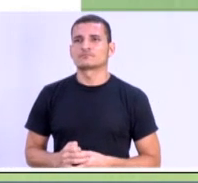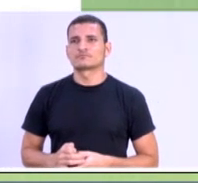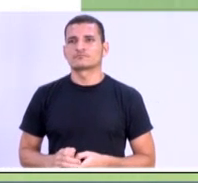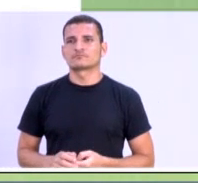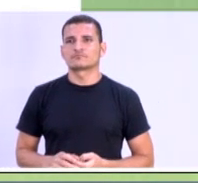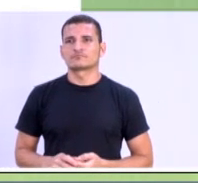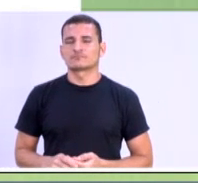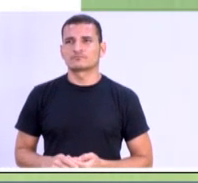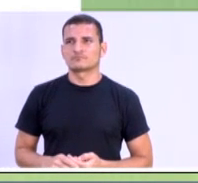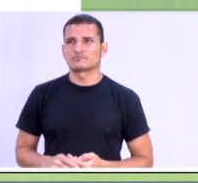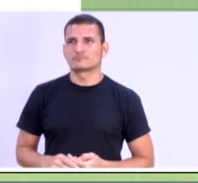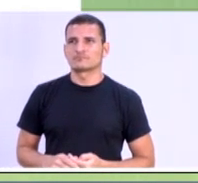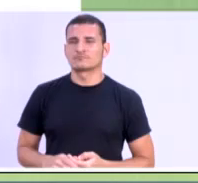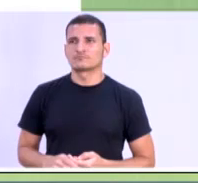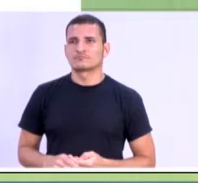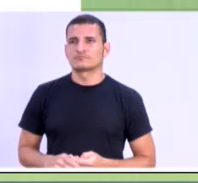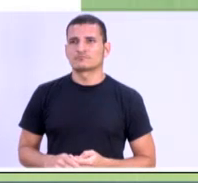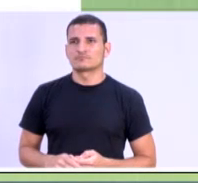Por exemplo,